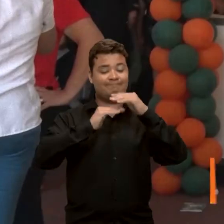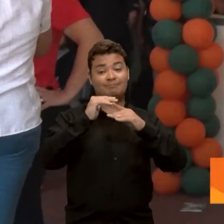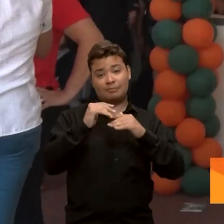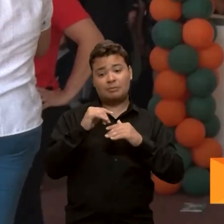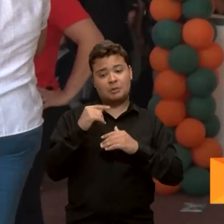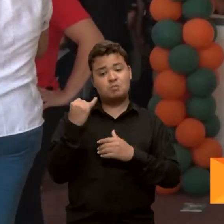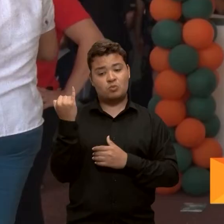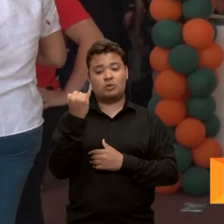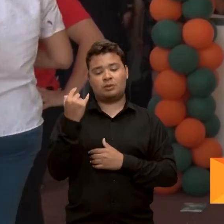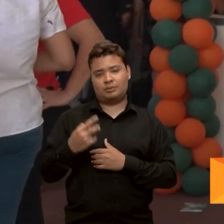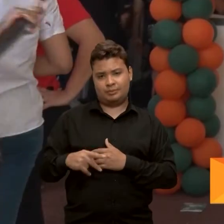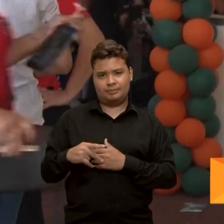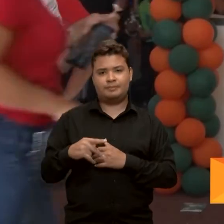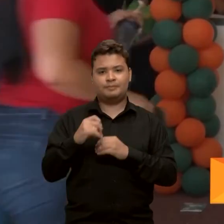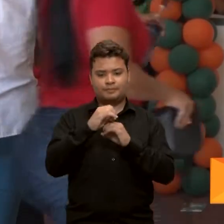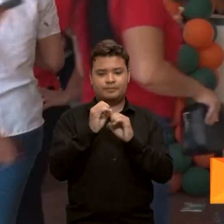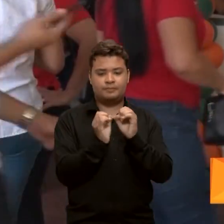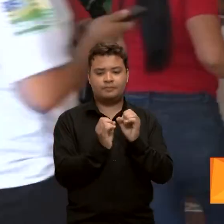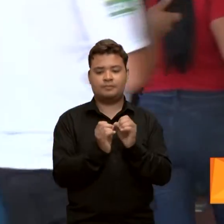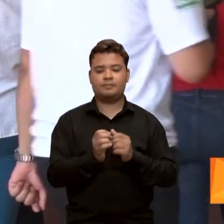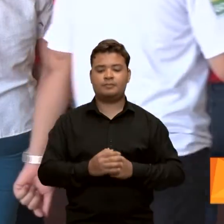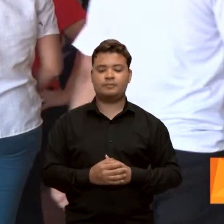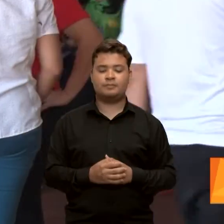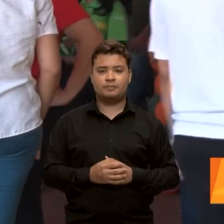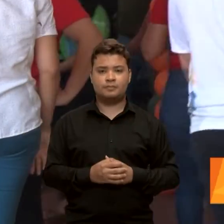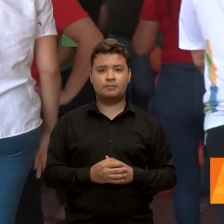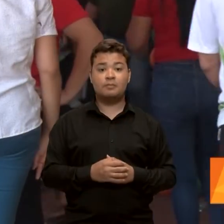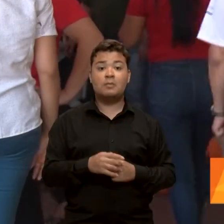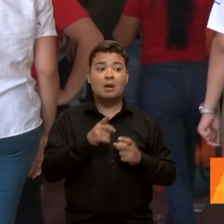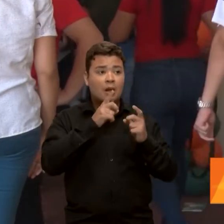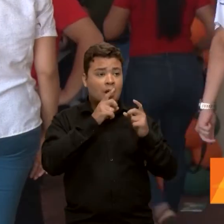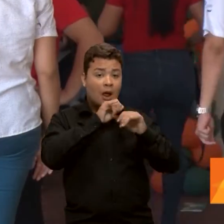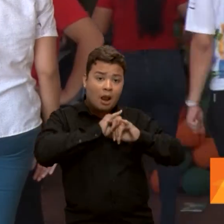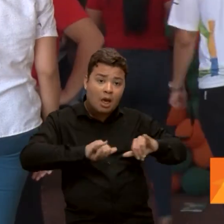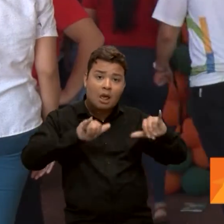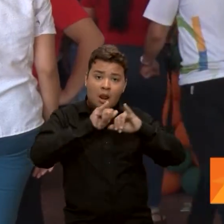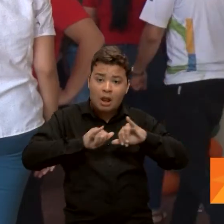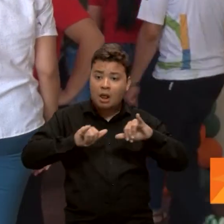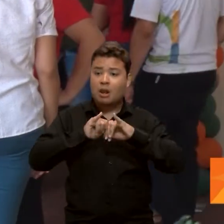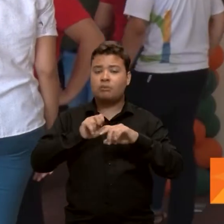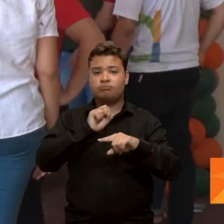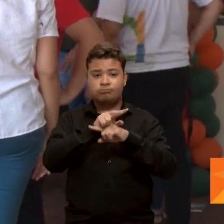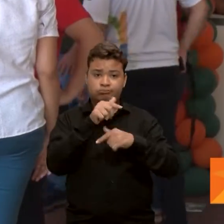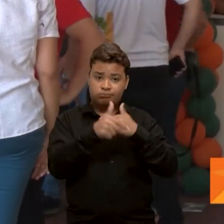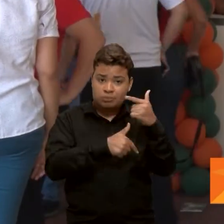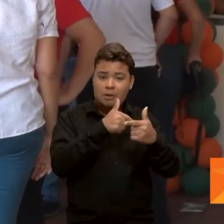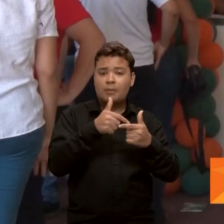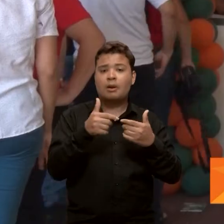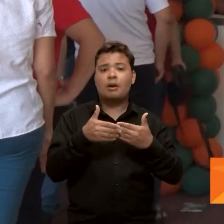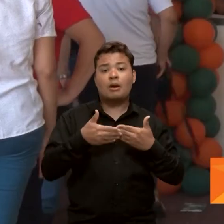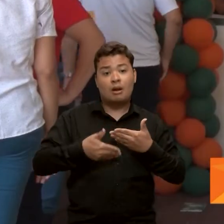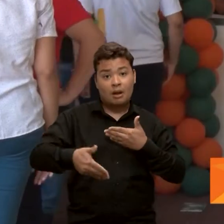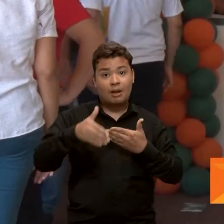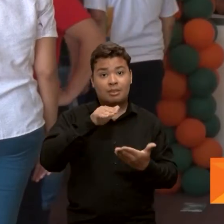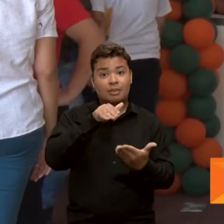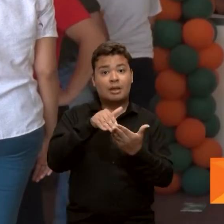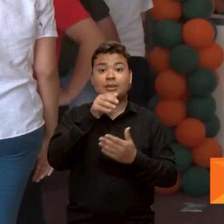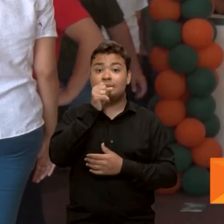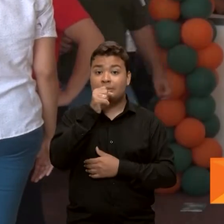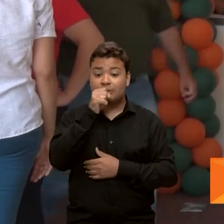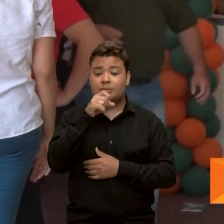universidade. O Feirão de Empregos está em sua 11ª edição. O evento vai até sábado. Aqui são